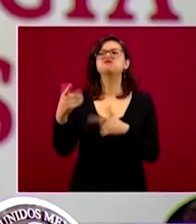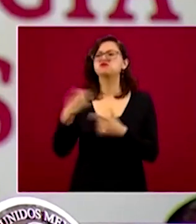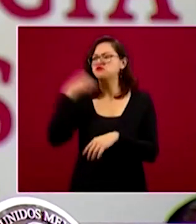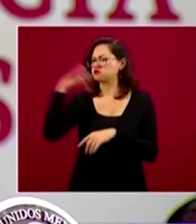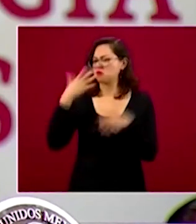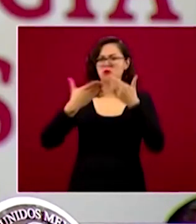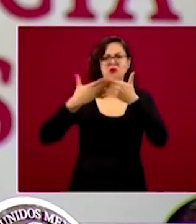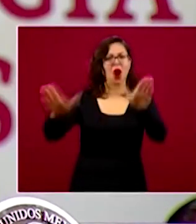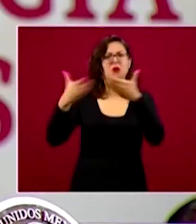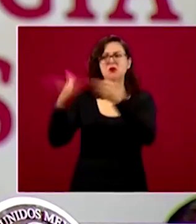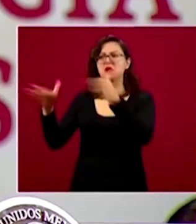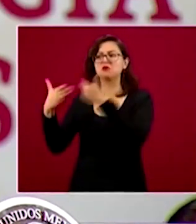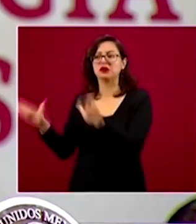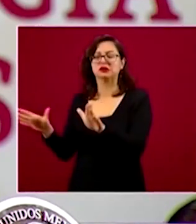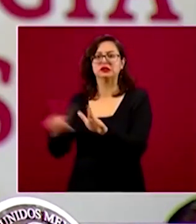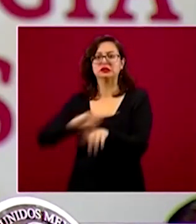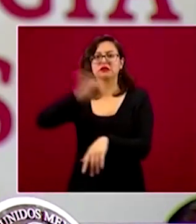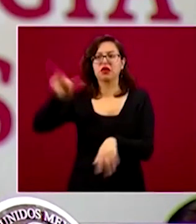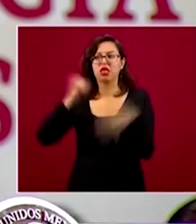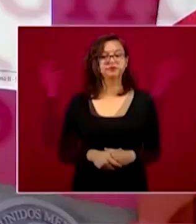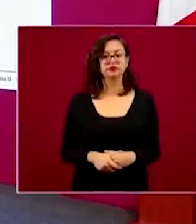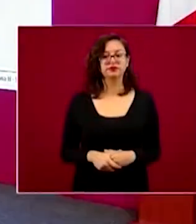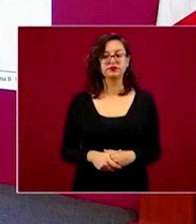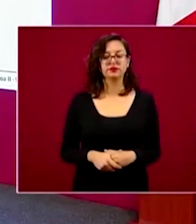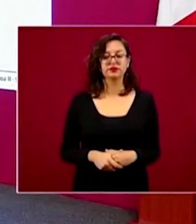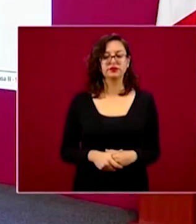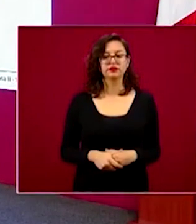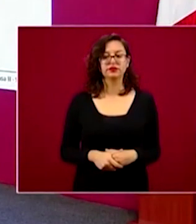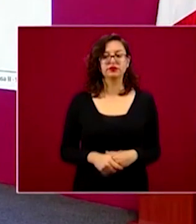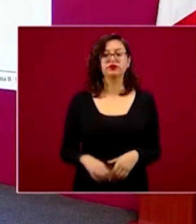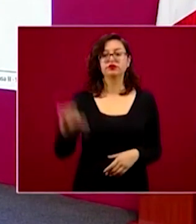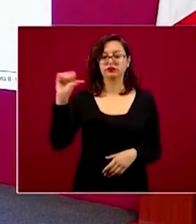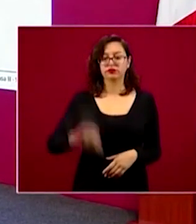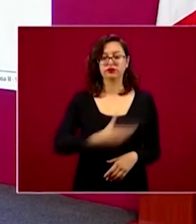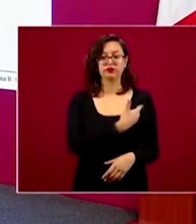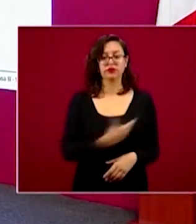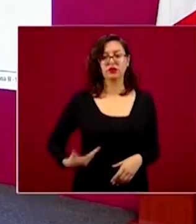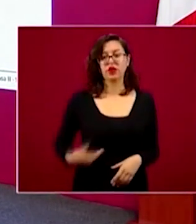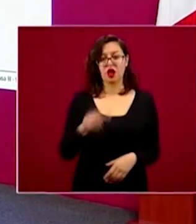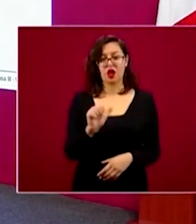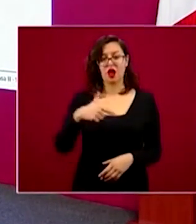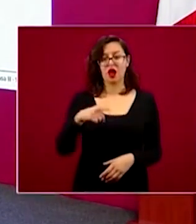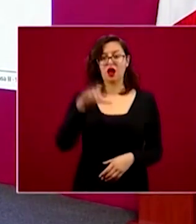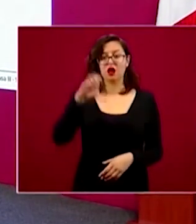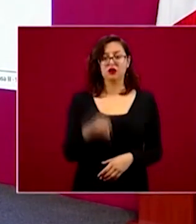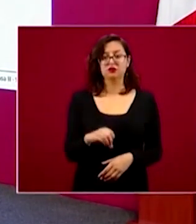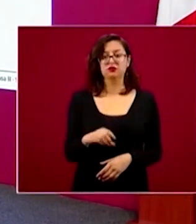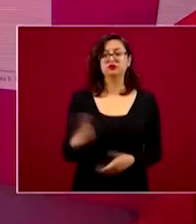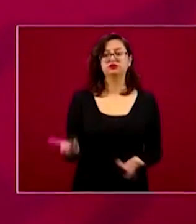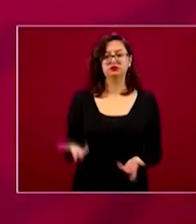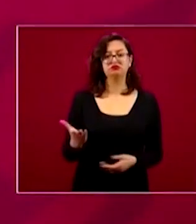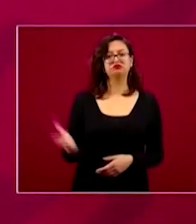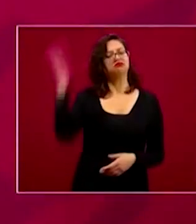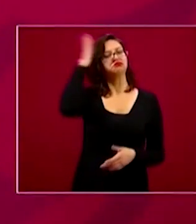tu paciencia. Saida maka kontese ye Israel, Korea do Sul, Reino Unido no França. So cita de Fatimbalu. Tamba